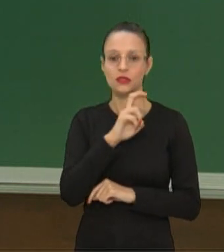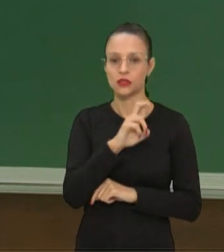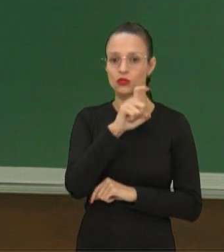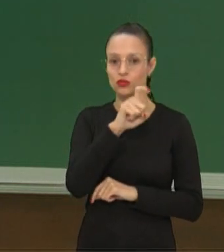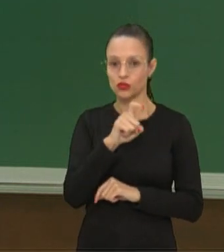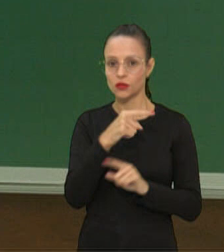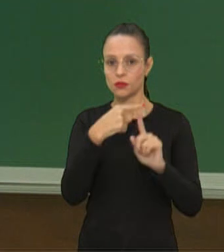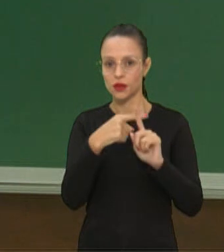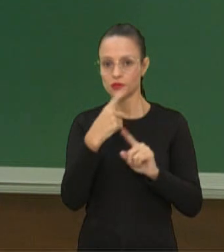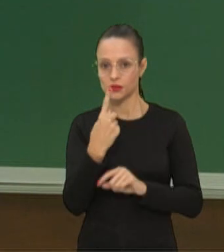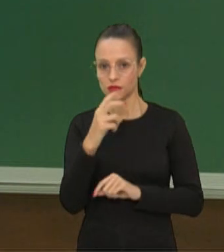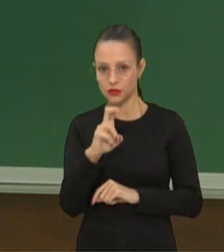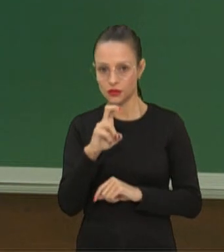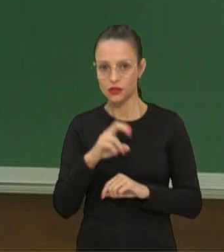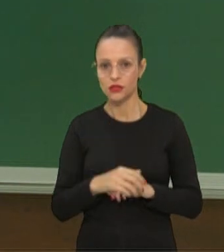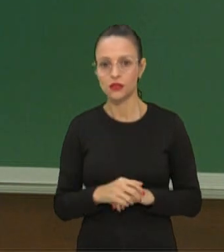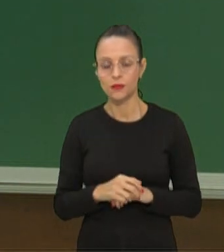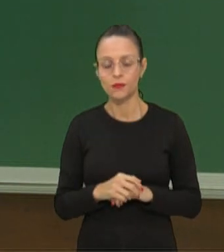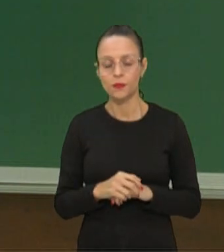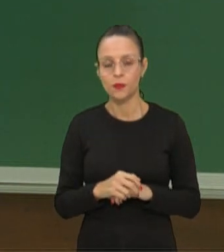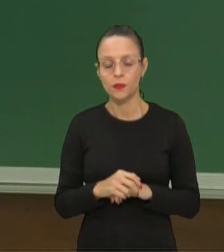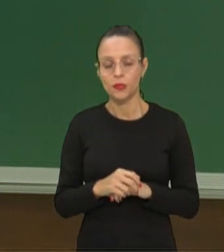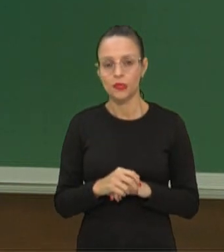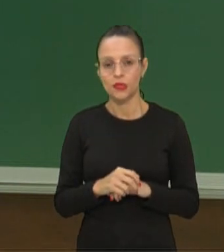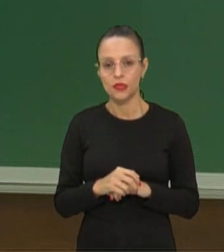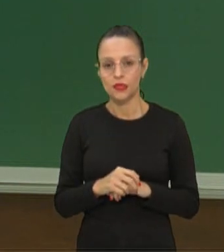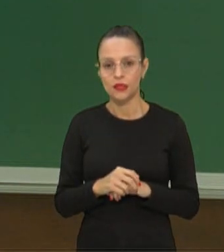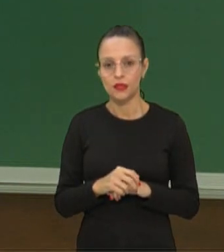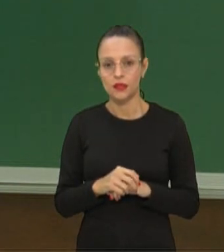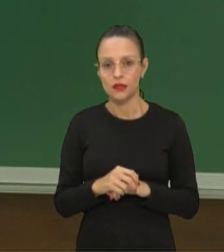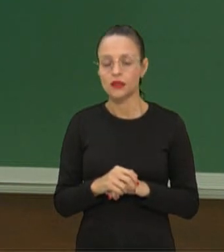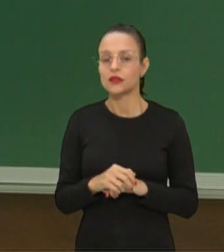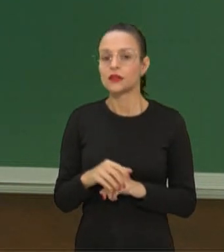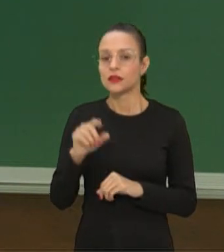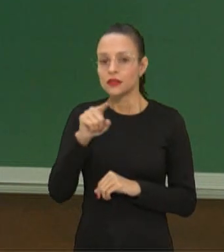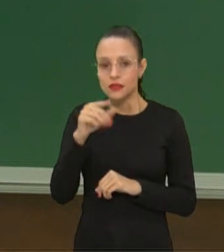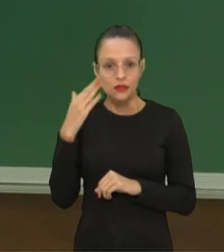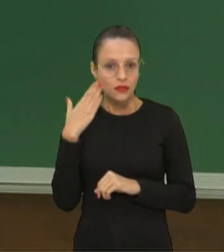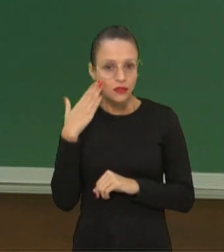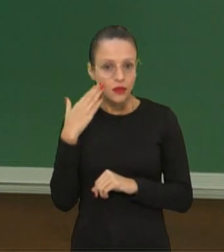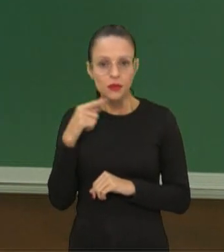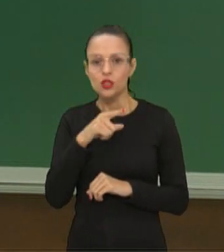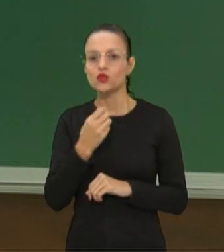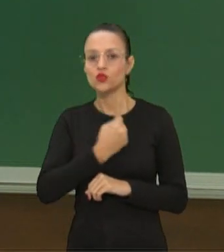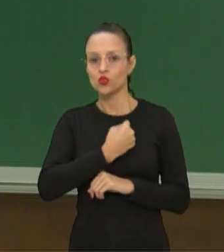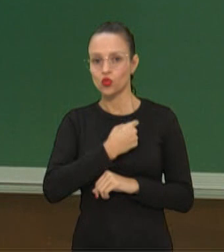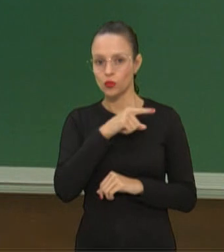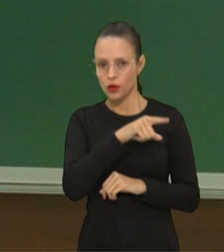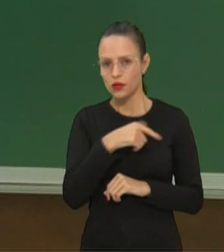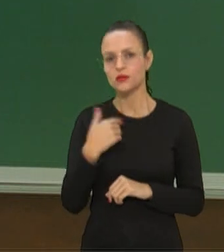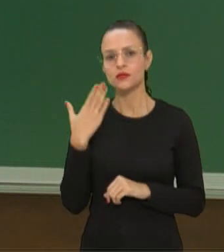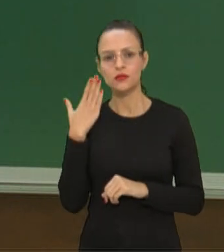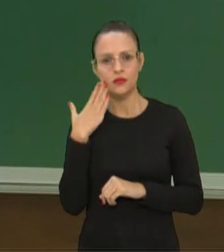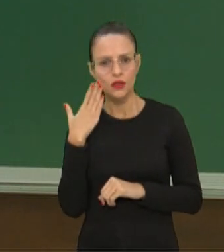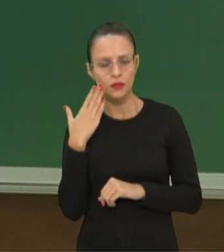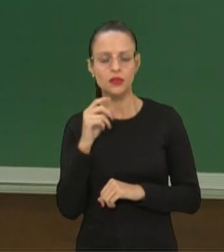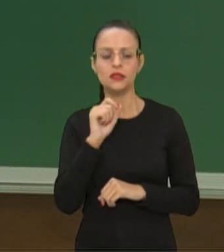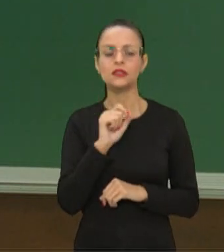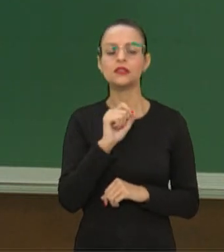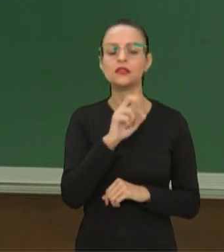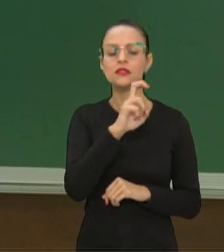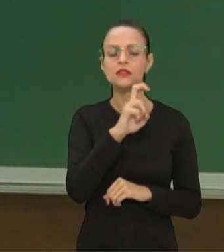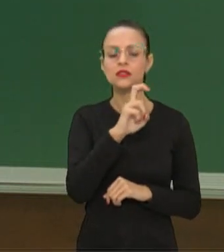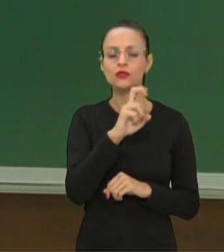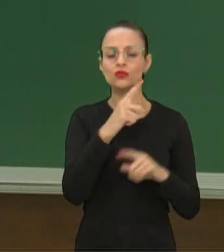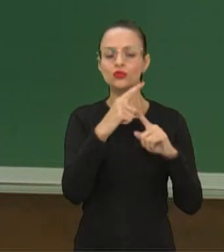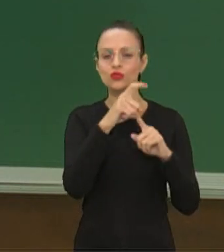mais 15. E depois dividiu o resultado por 3. Se eu soubesse quem era o número, eu saberia quem é o 5x mais 15,